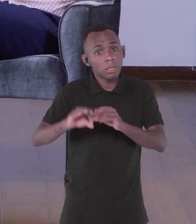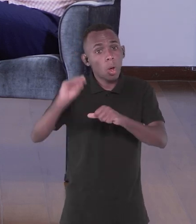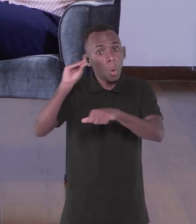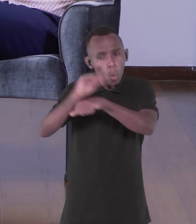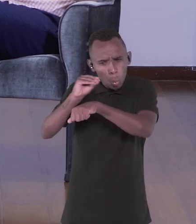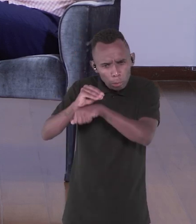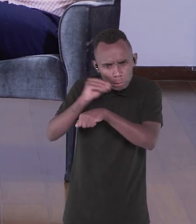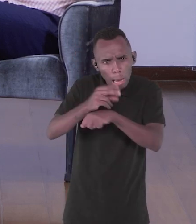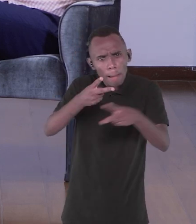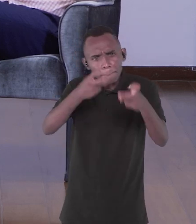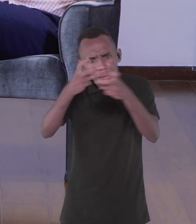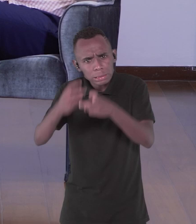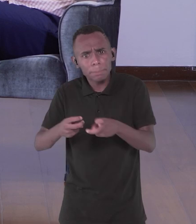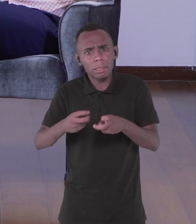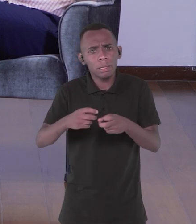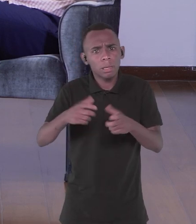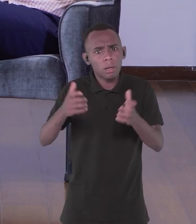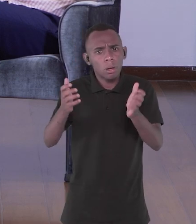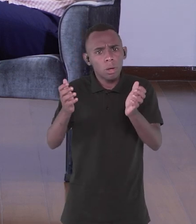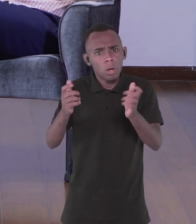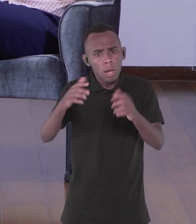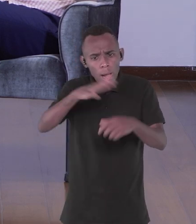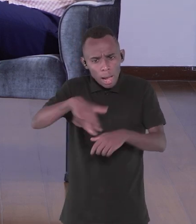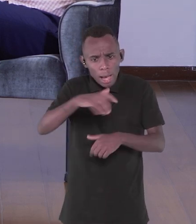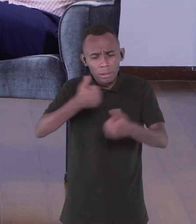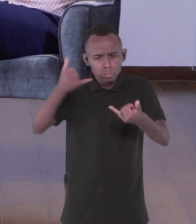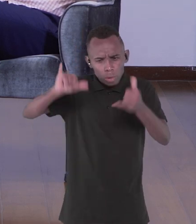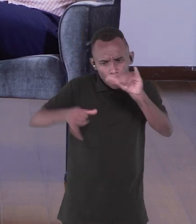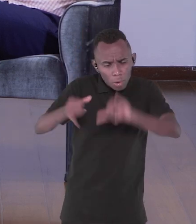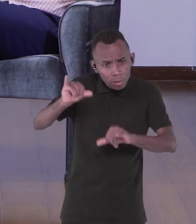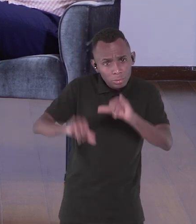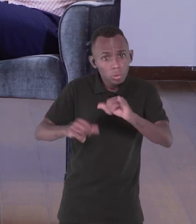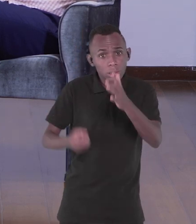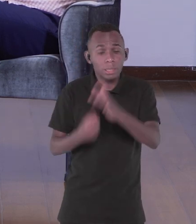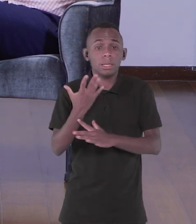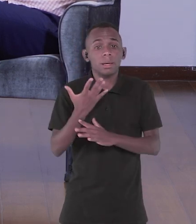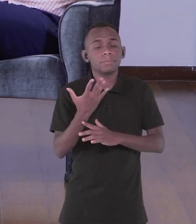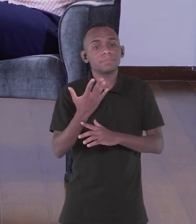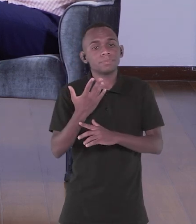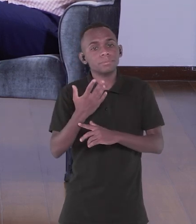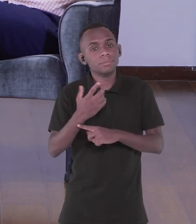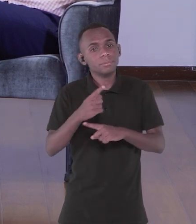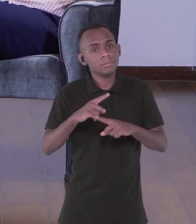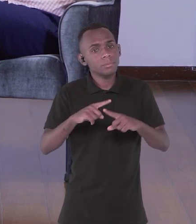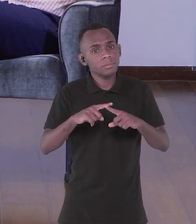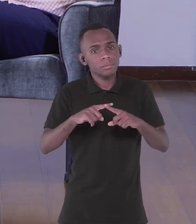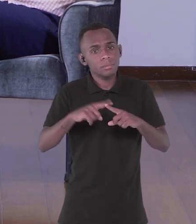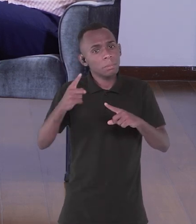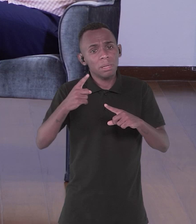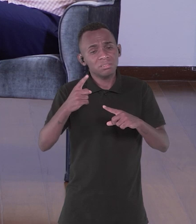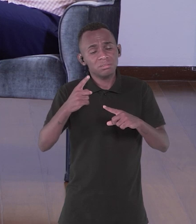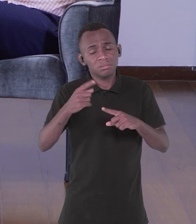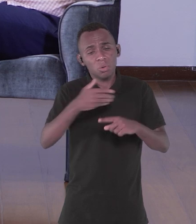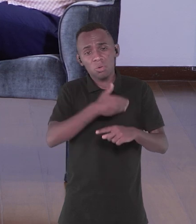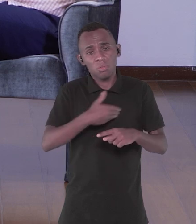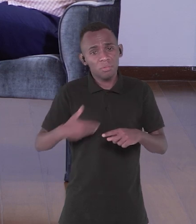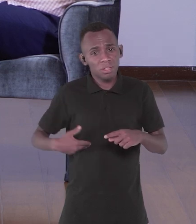monitoramento, etc., laboratórios, etc., todo o pacote. Pegaram o informe e colocaram numa gaveta.